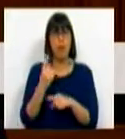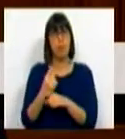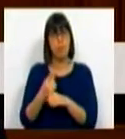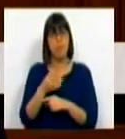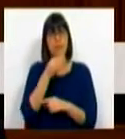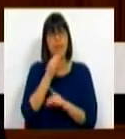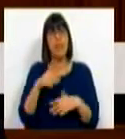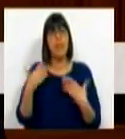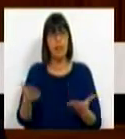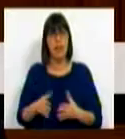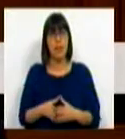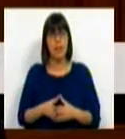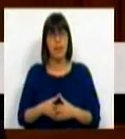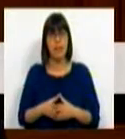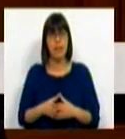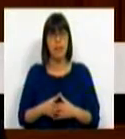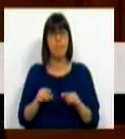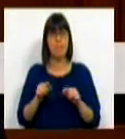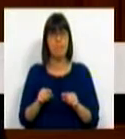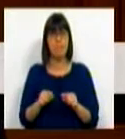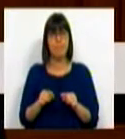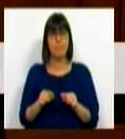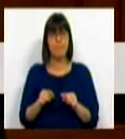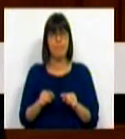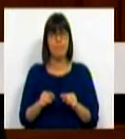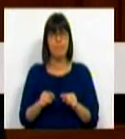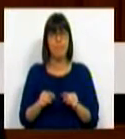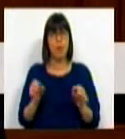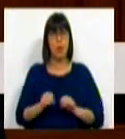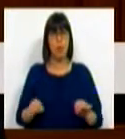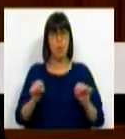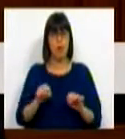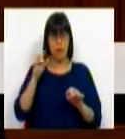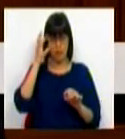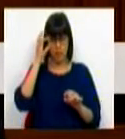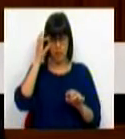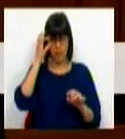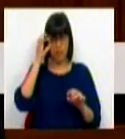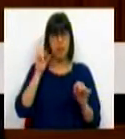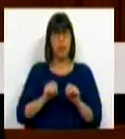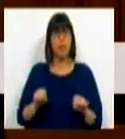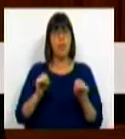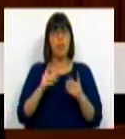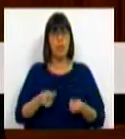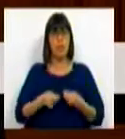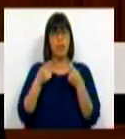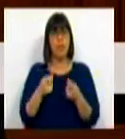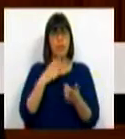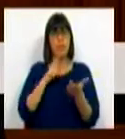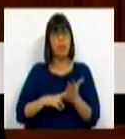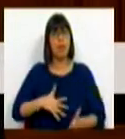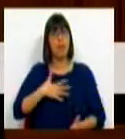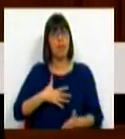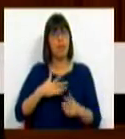caso estamos a referir do facto de não haver, digamos, os investidores no fundo não